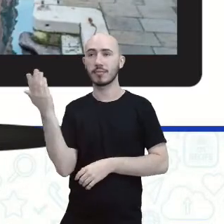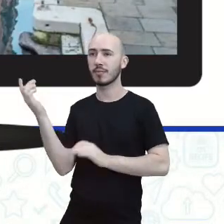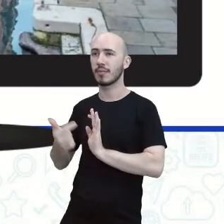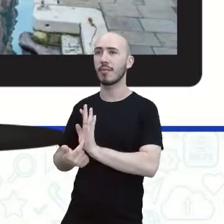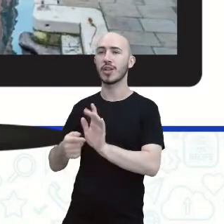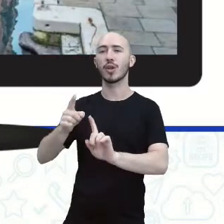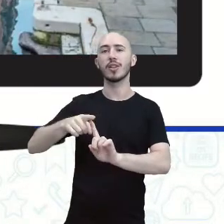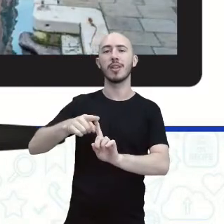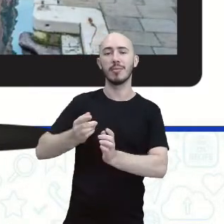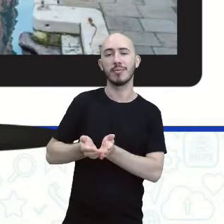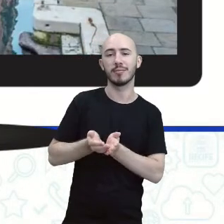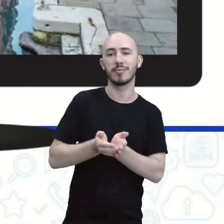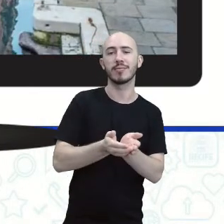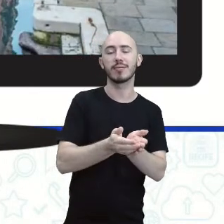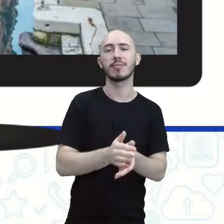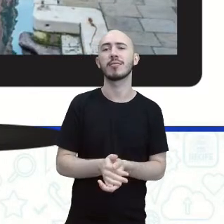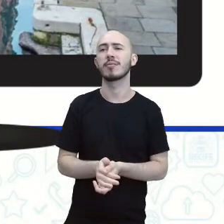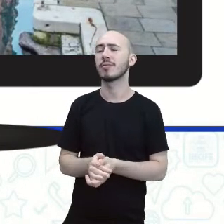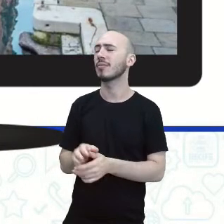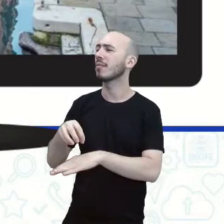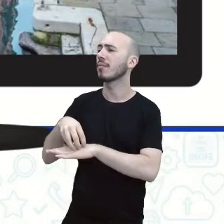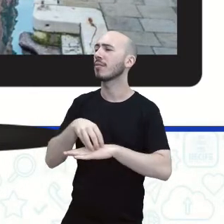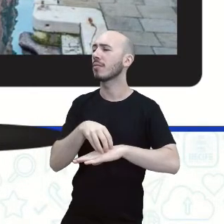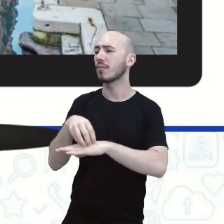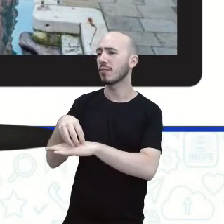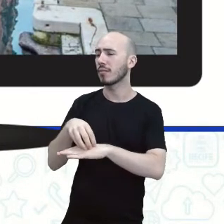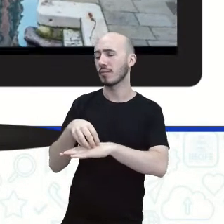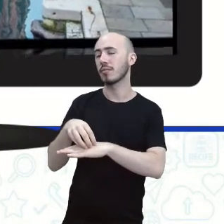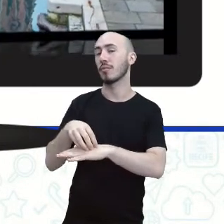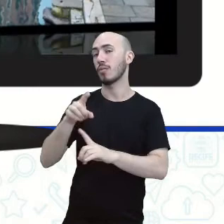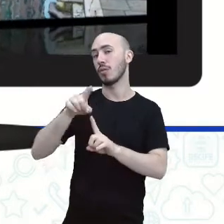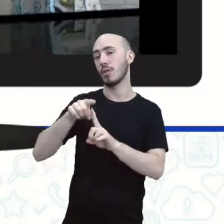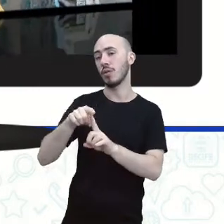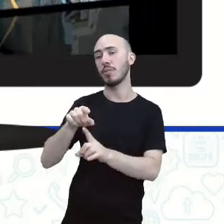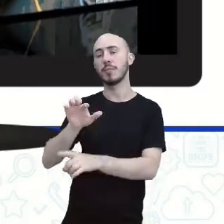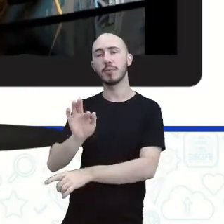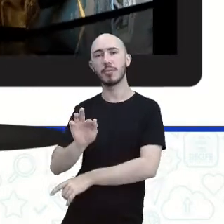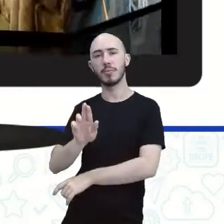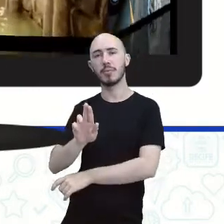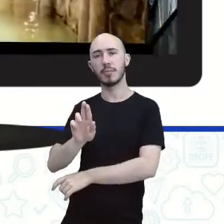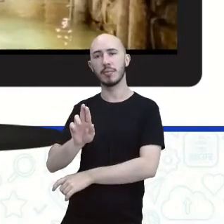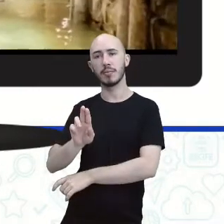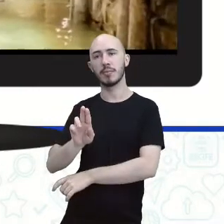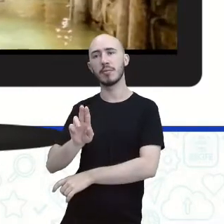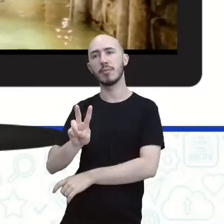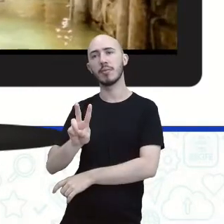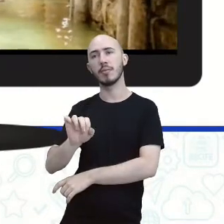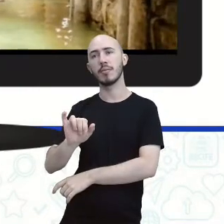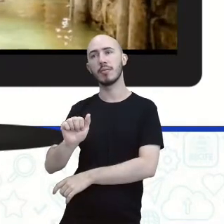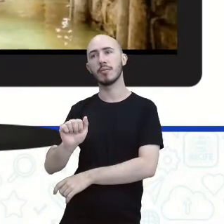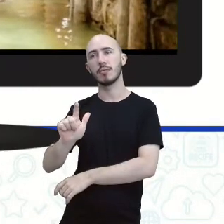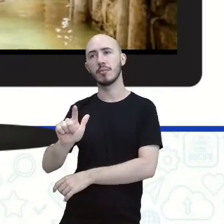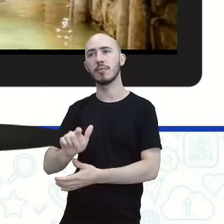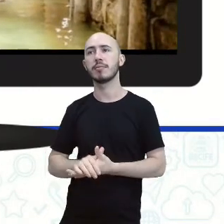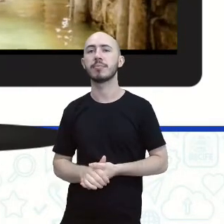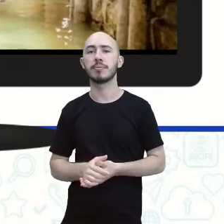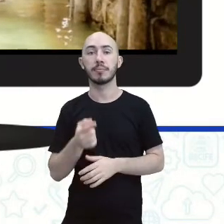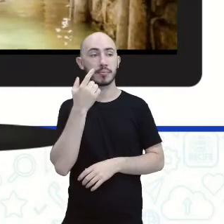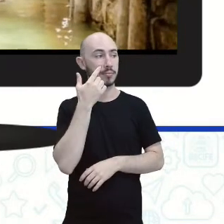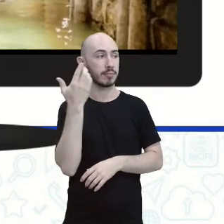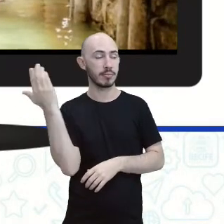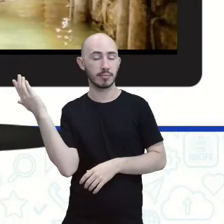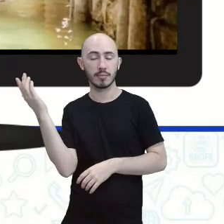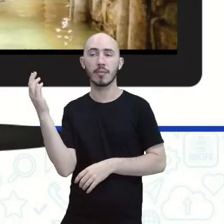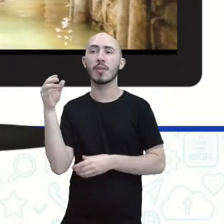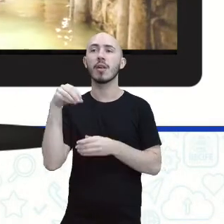Olha aí. Chama de transporte o quê, professor? Fluvial. Tá? E aí dentro, ó, nas